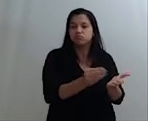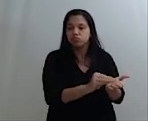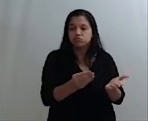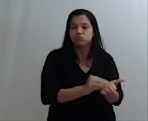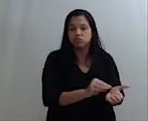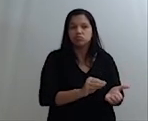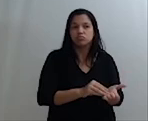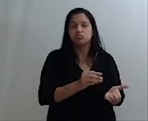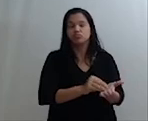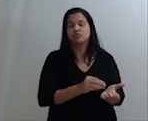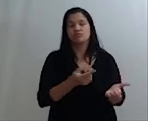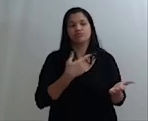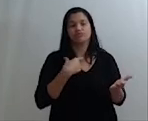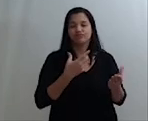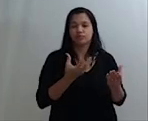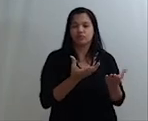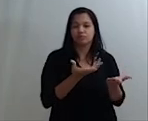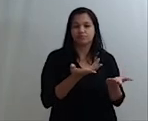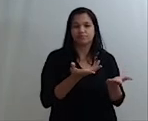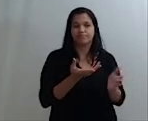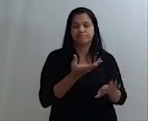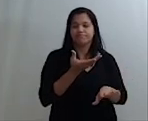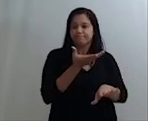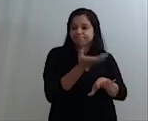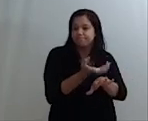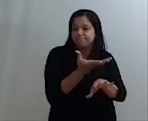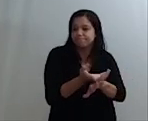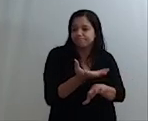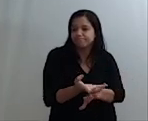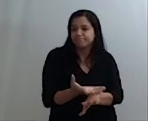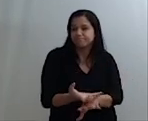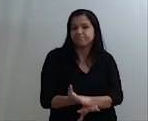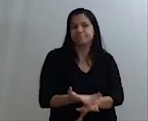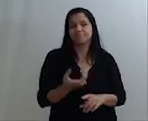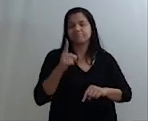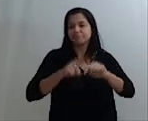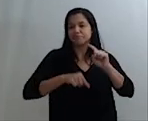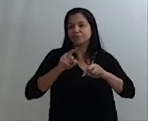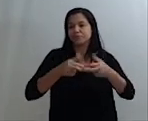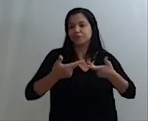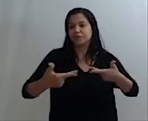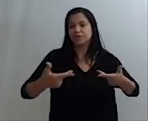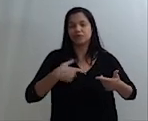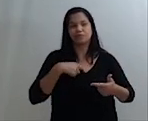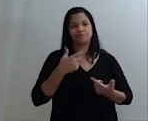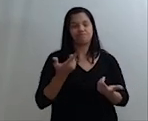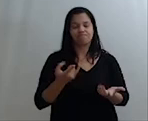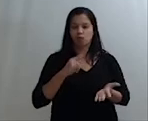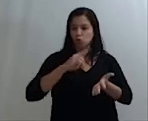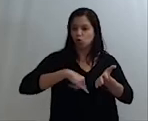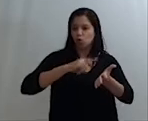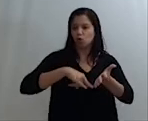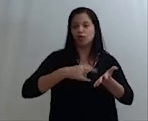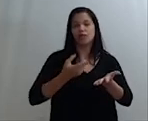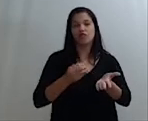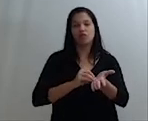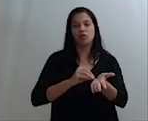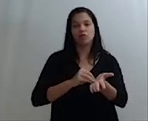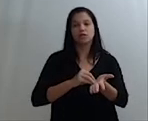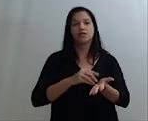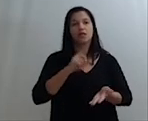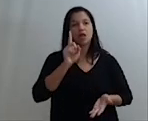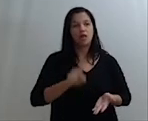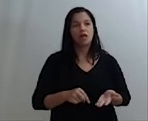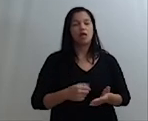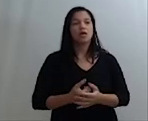oficial a fim de guarnecer o instrumento eh manejado eh e finalmente excelências